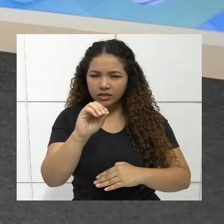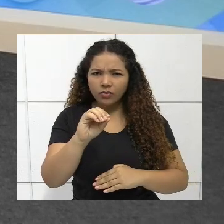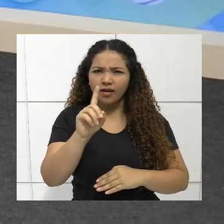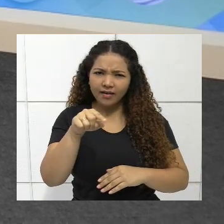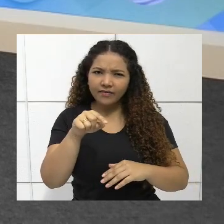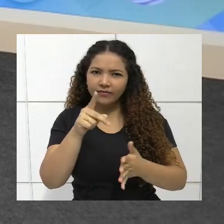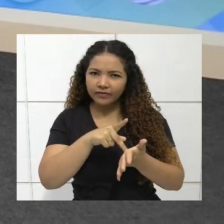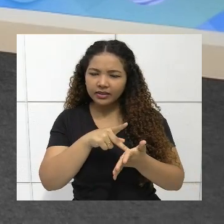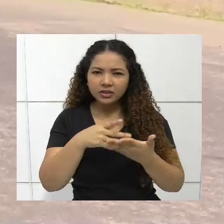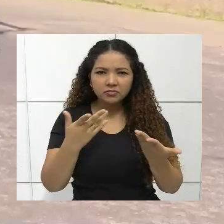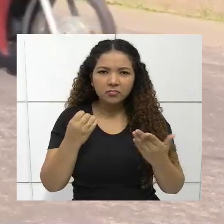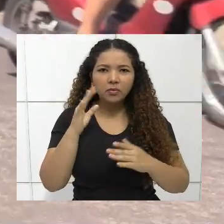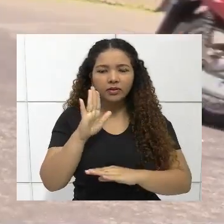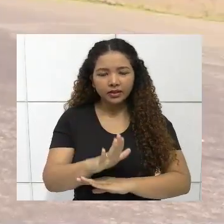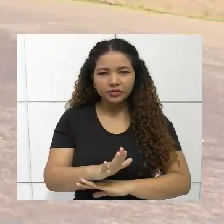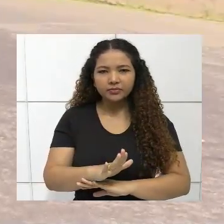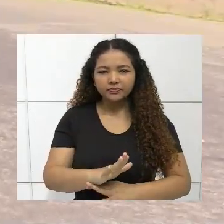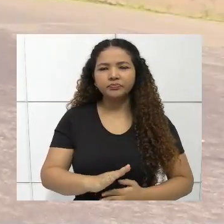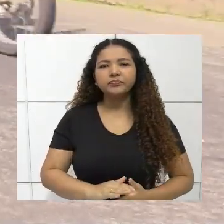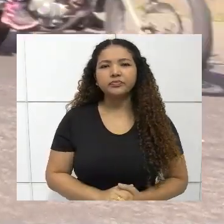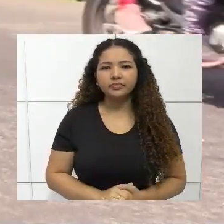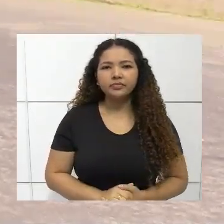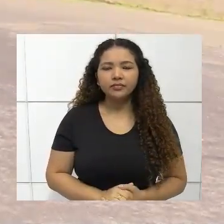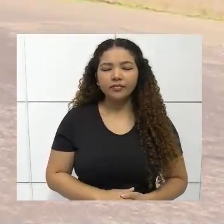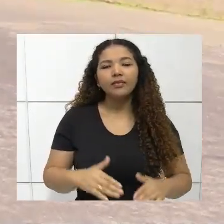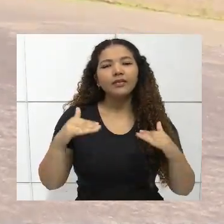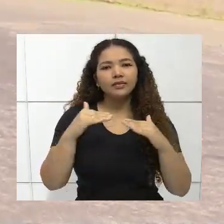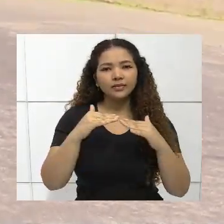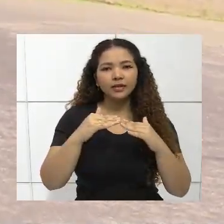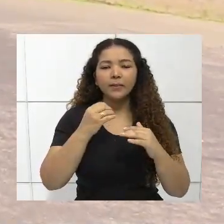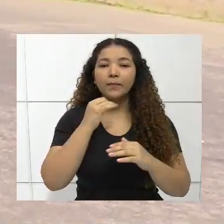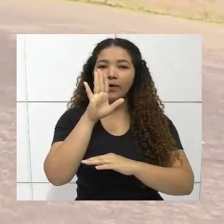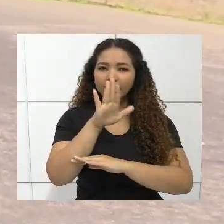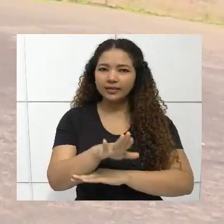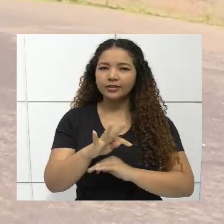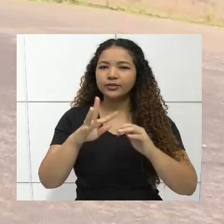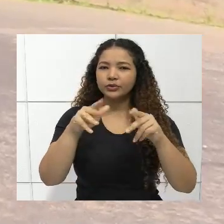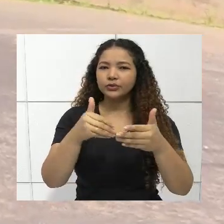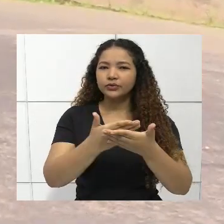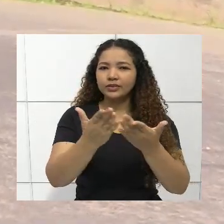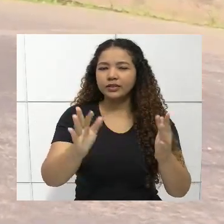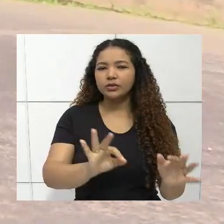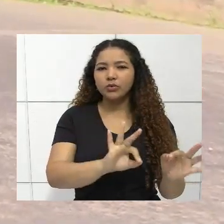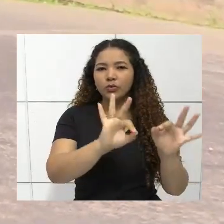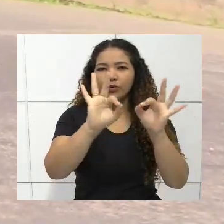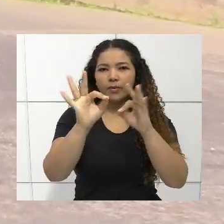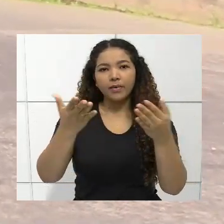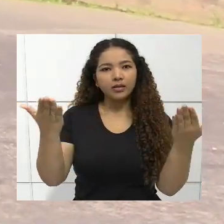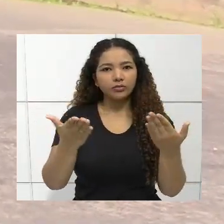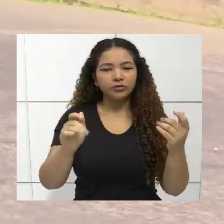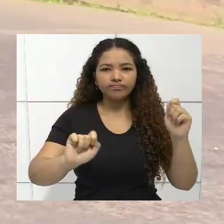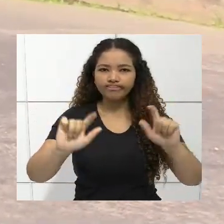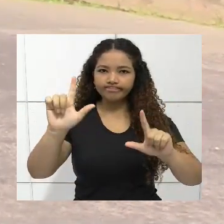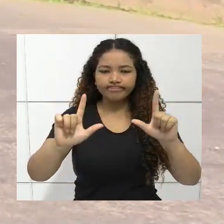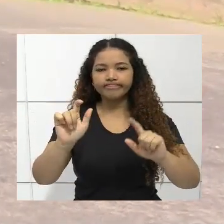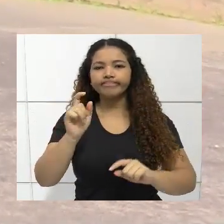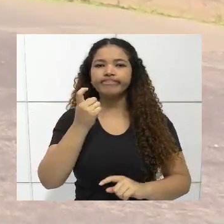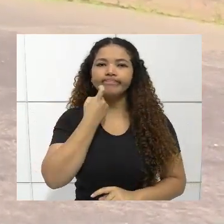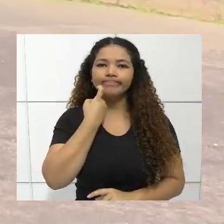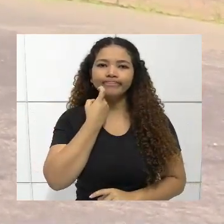como foi. É isso, Márcio. Boa tarde a você e a todos que acompanham a edição desta sexta-feira